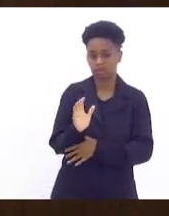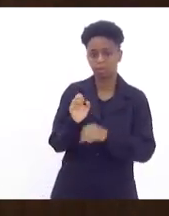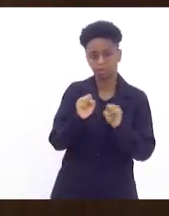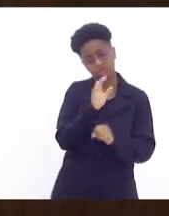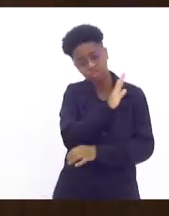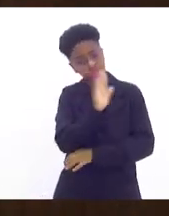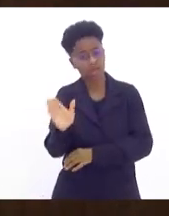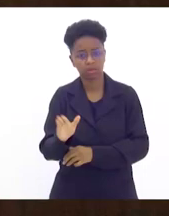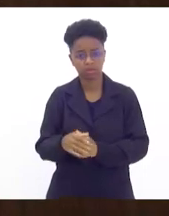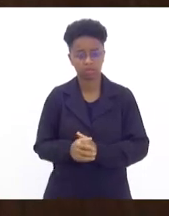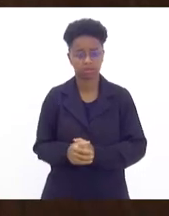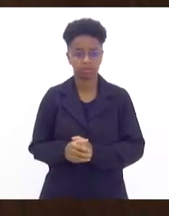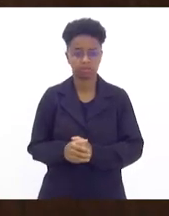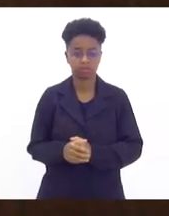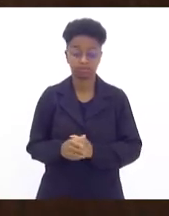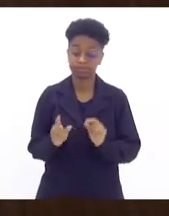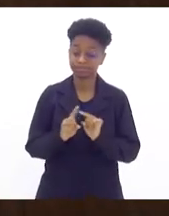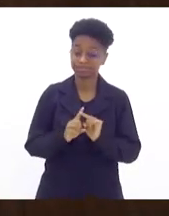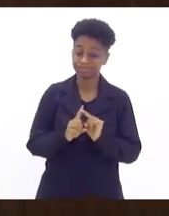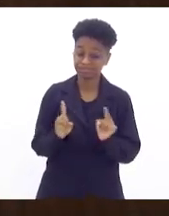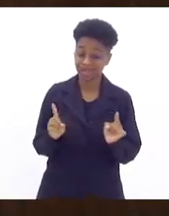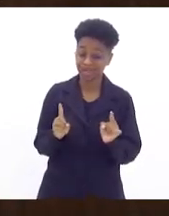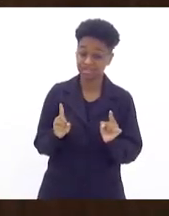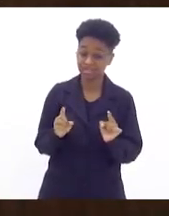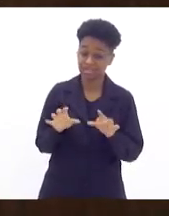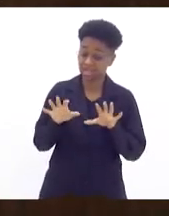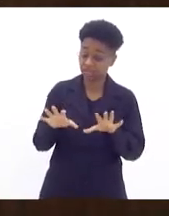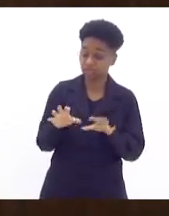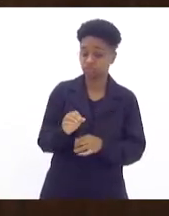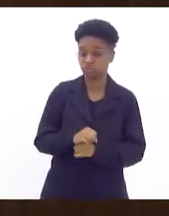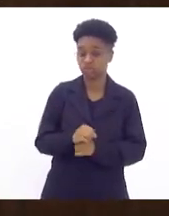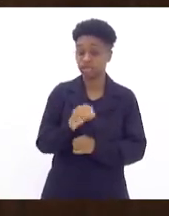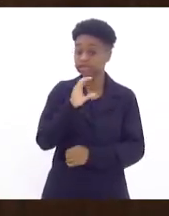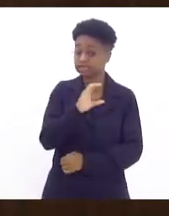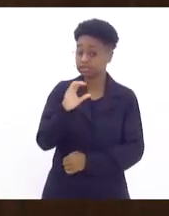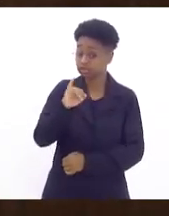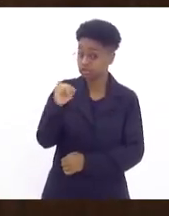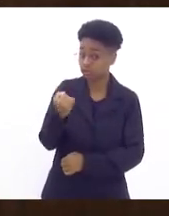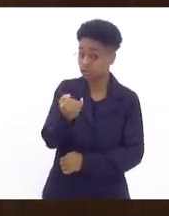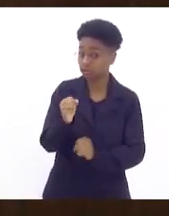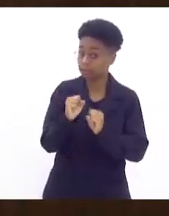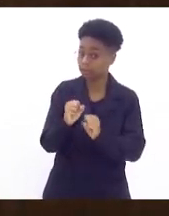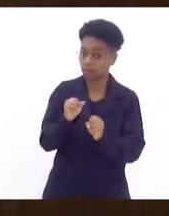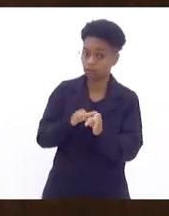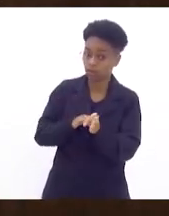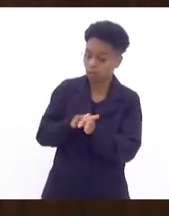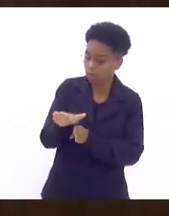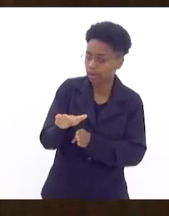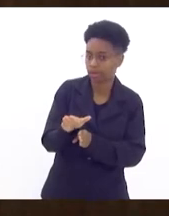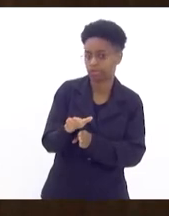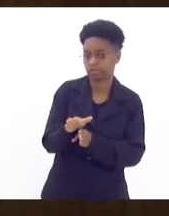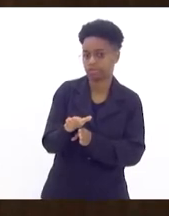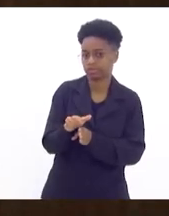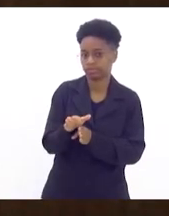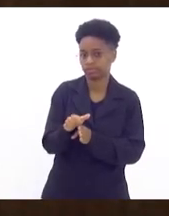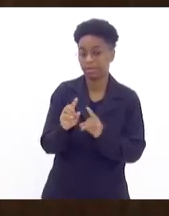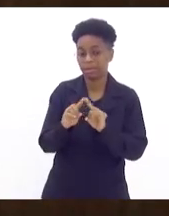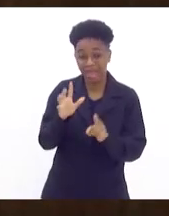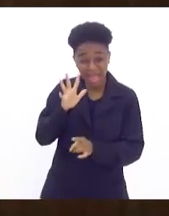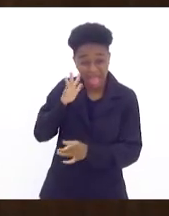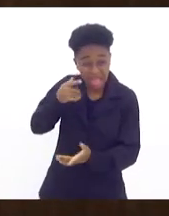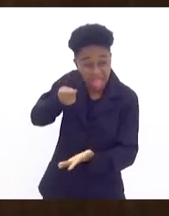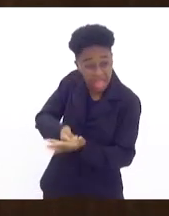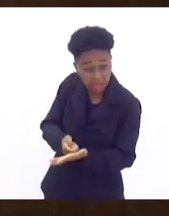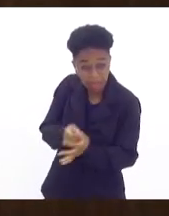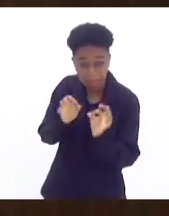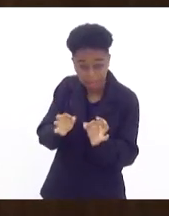enfim mas isso a ccj pode orientar porque decisão mesmo